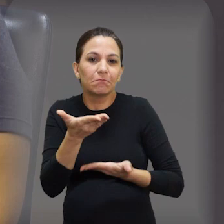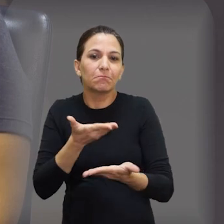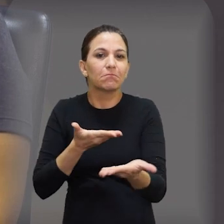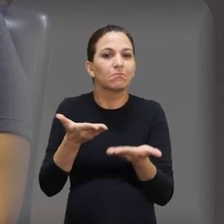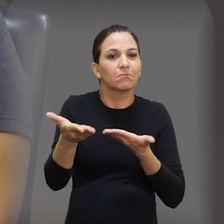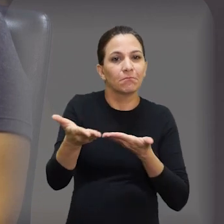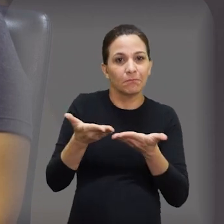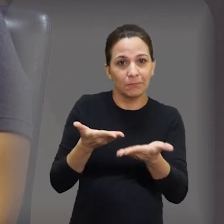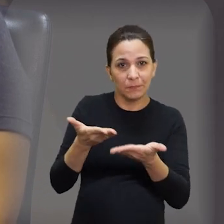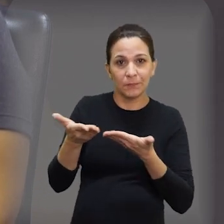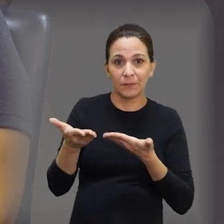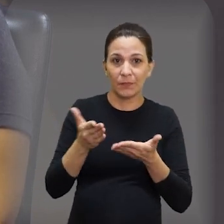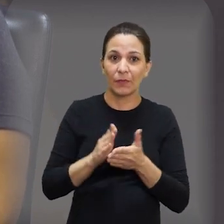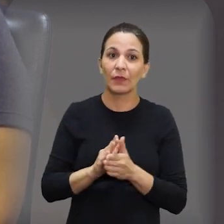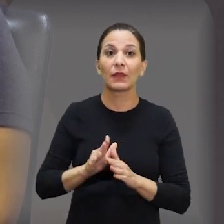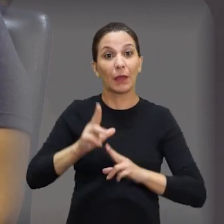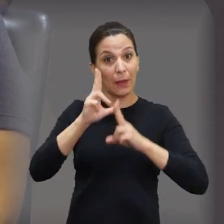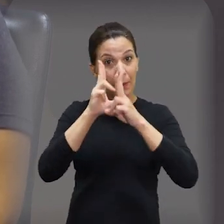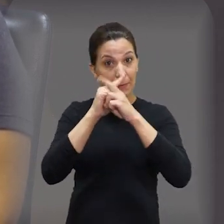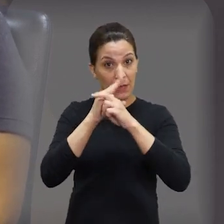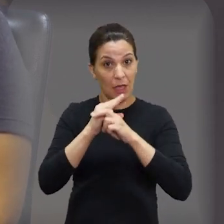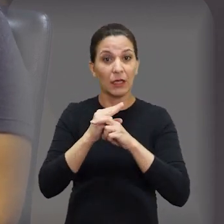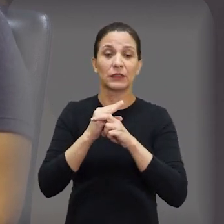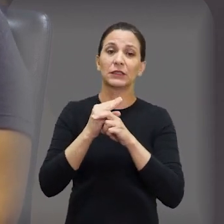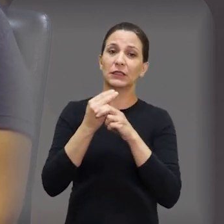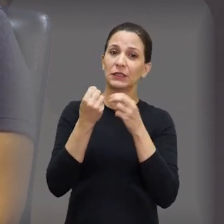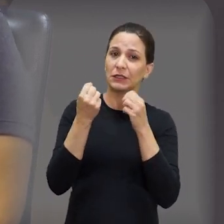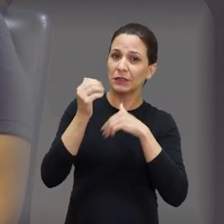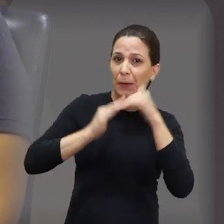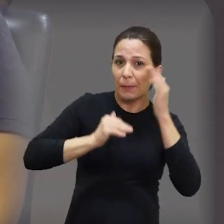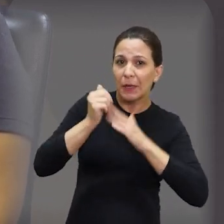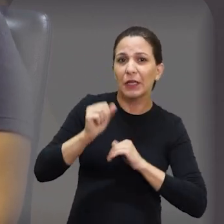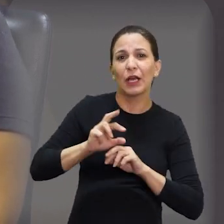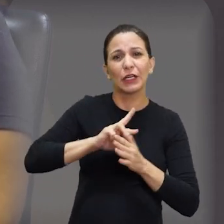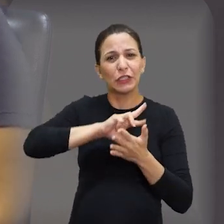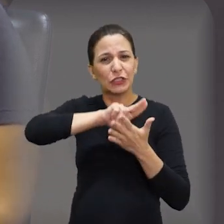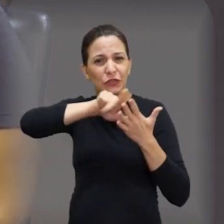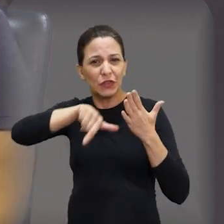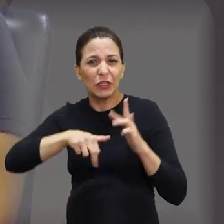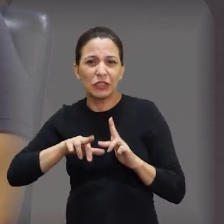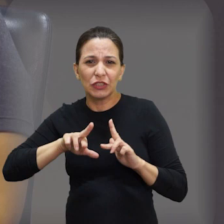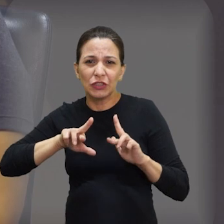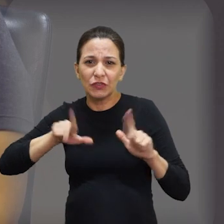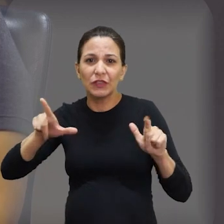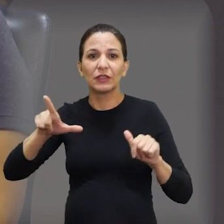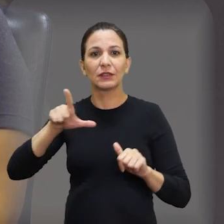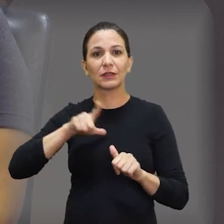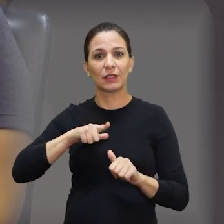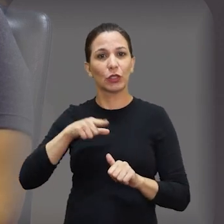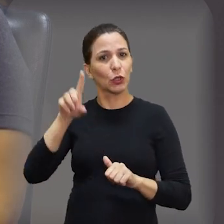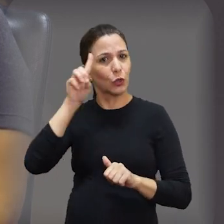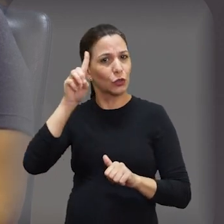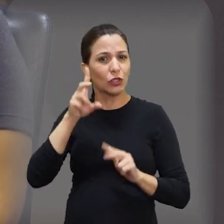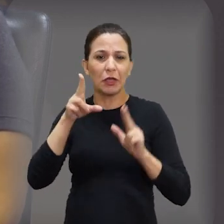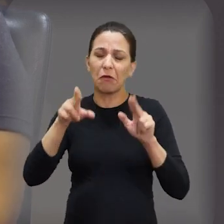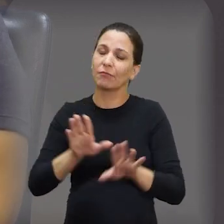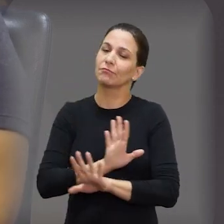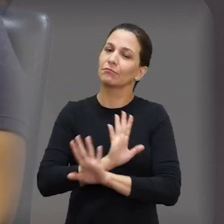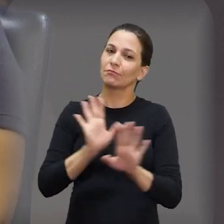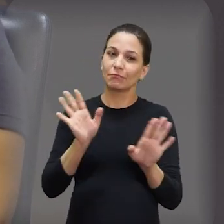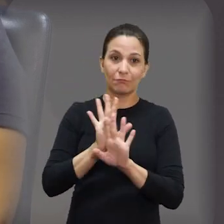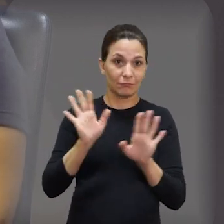atrelado realmente a isso. E por ser uma atividade bastante variada, com muitos movimentos e